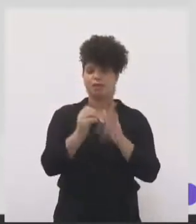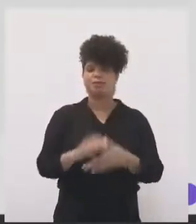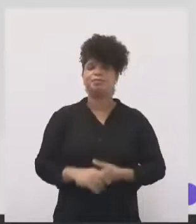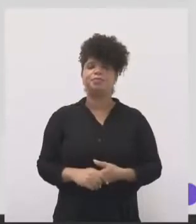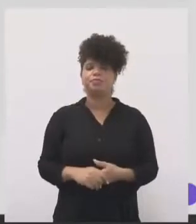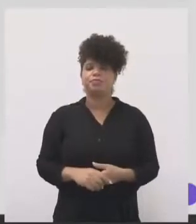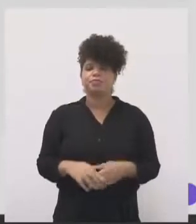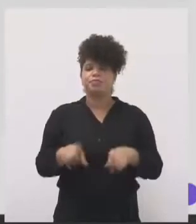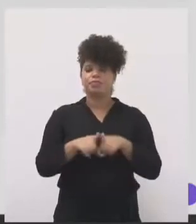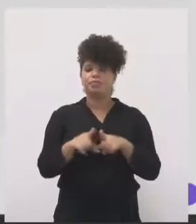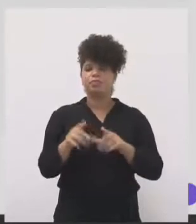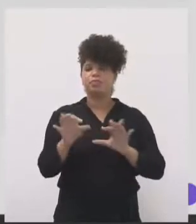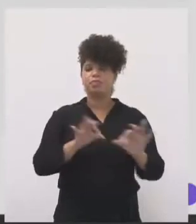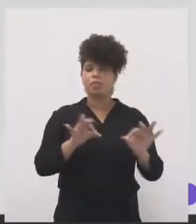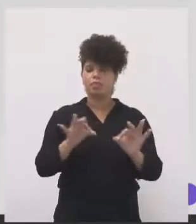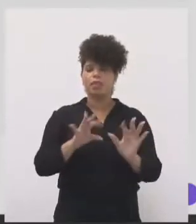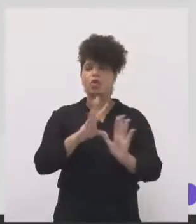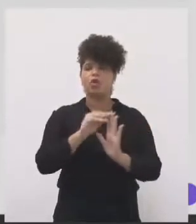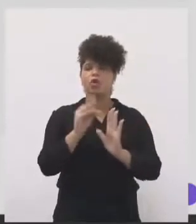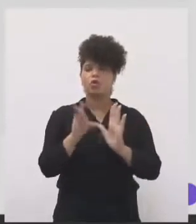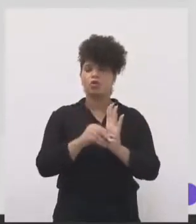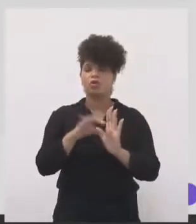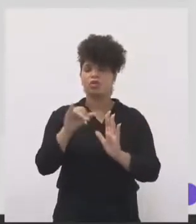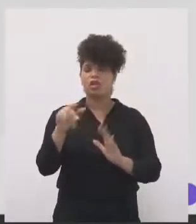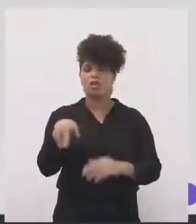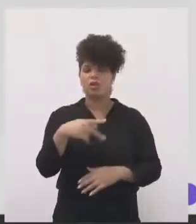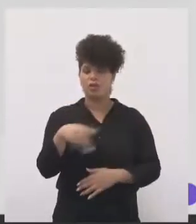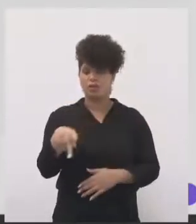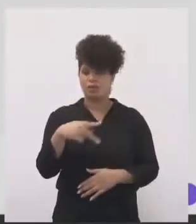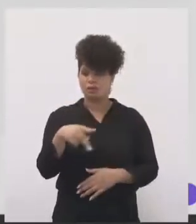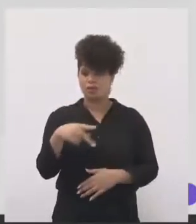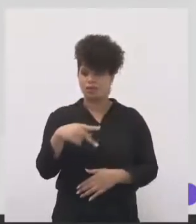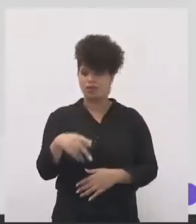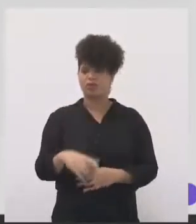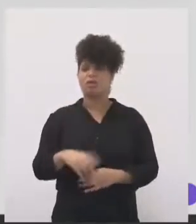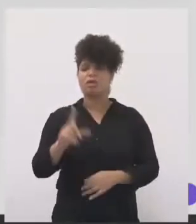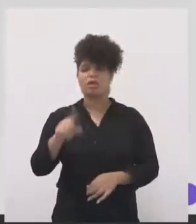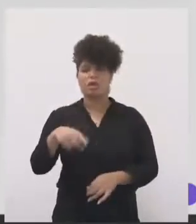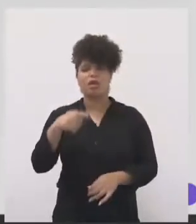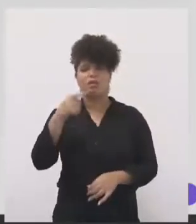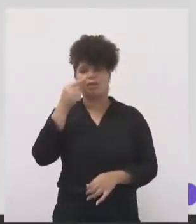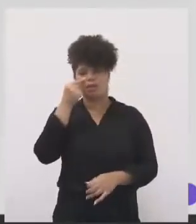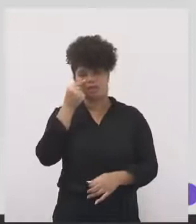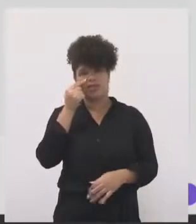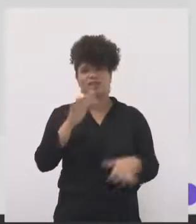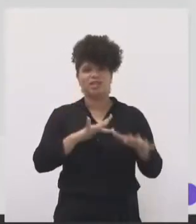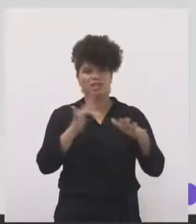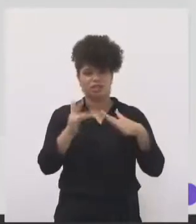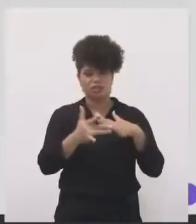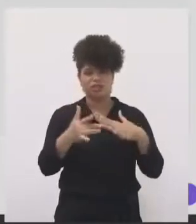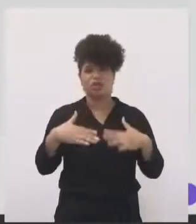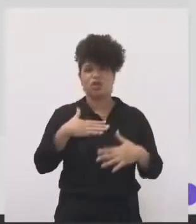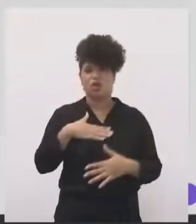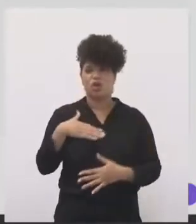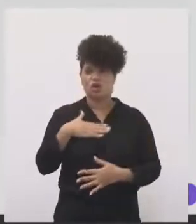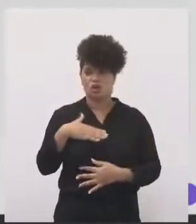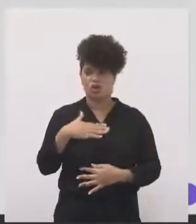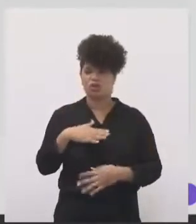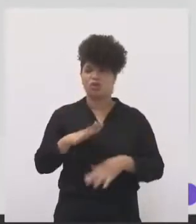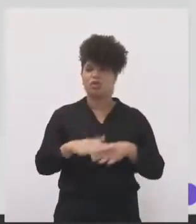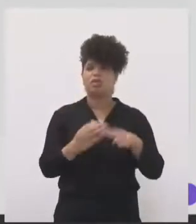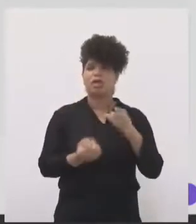de conteúdo, então se for aquele professor que está sempre presente nas redes sociais, gosta de